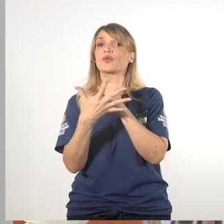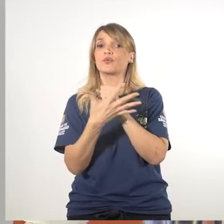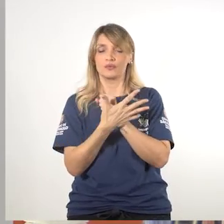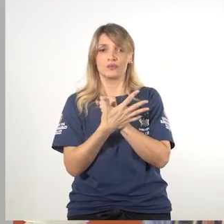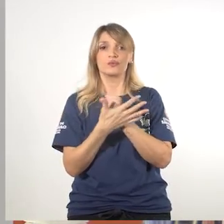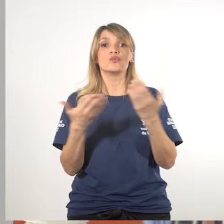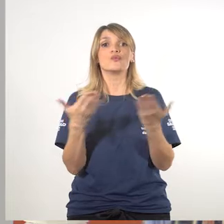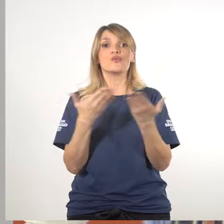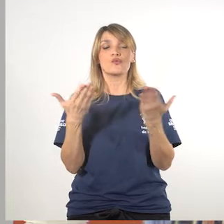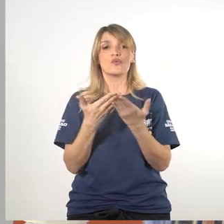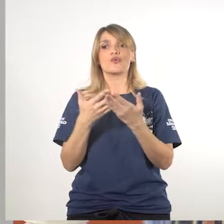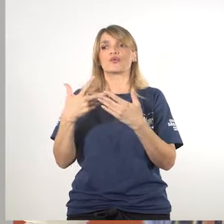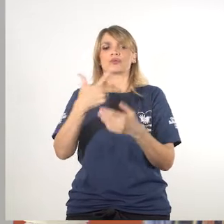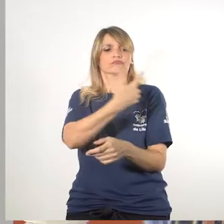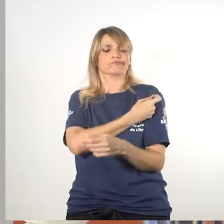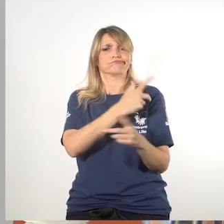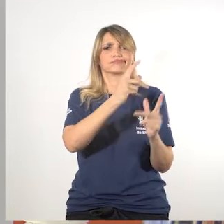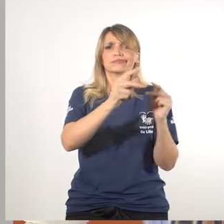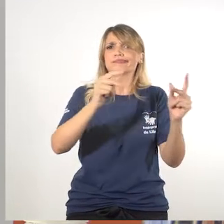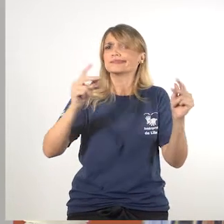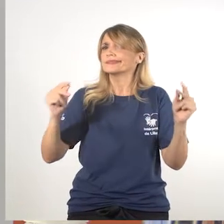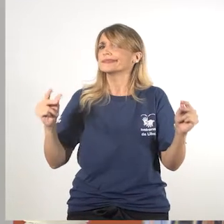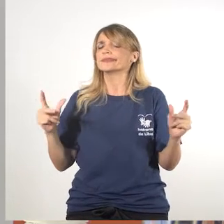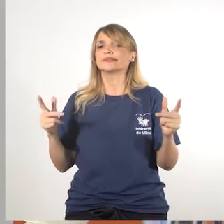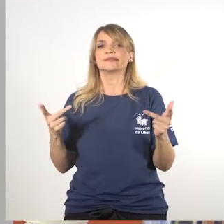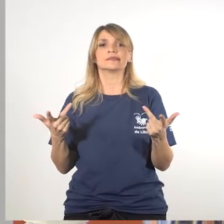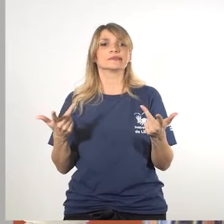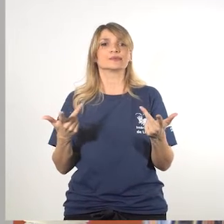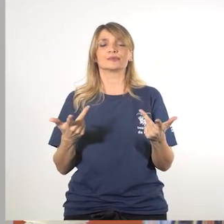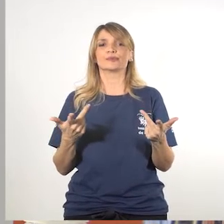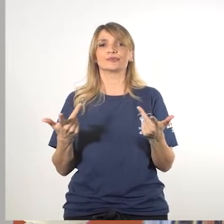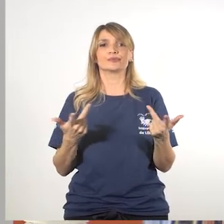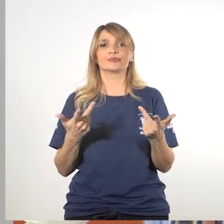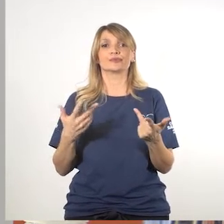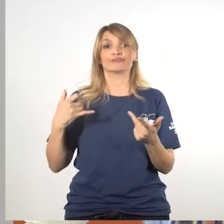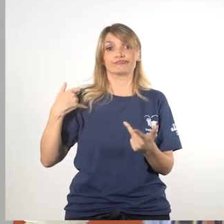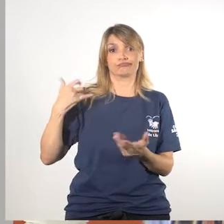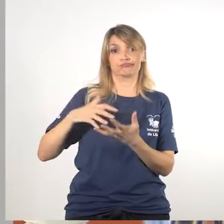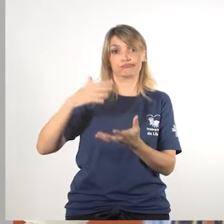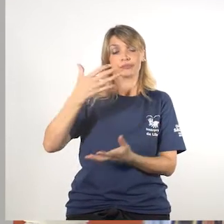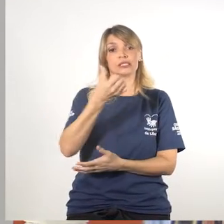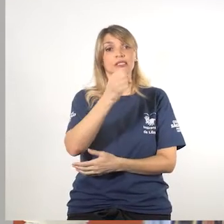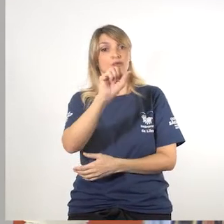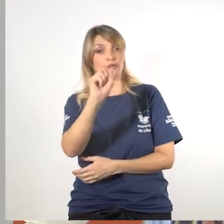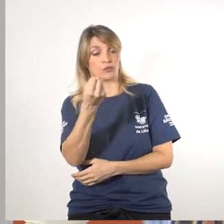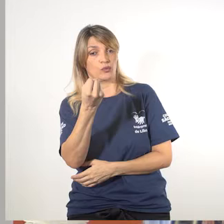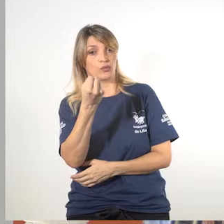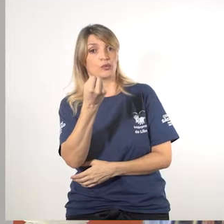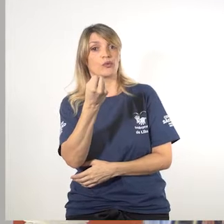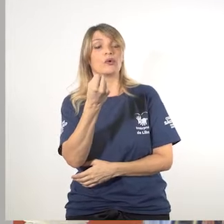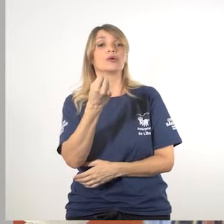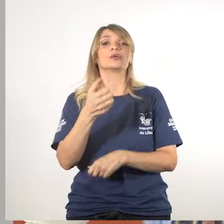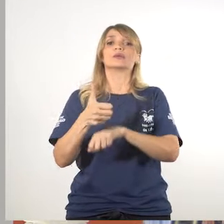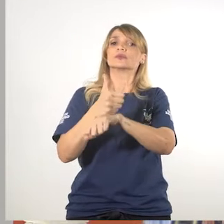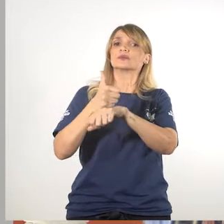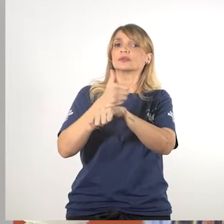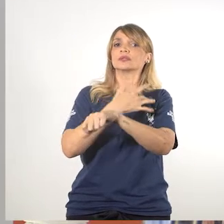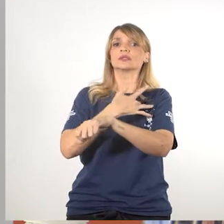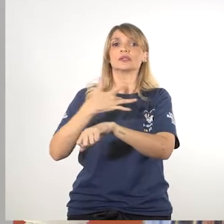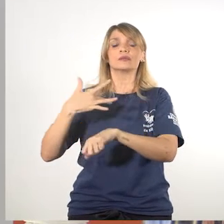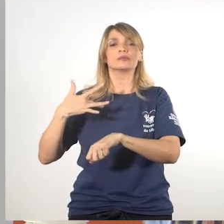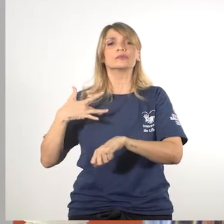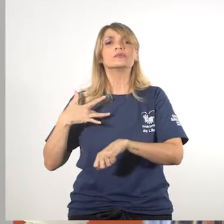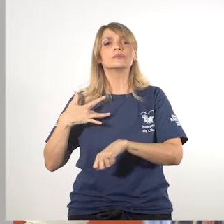as forças de segurança do município, vacinando os idosos com 68 anos, os profissionais de